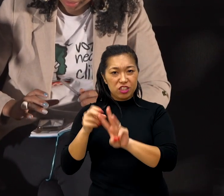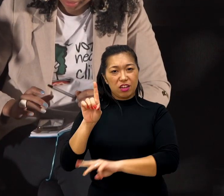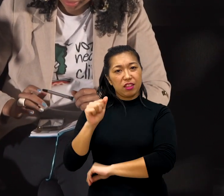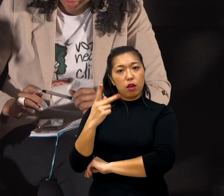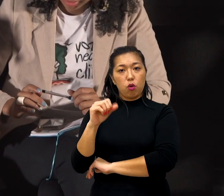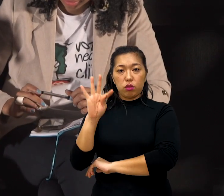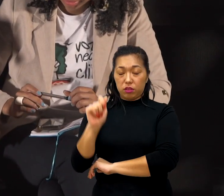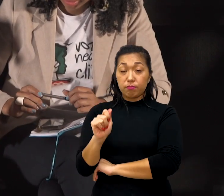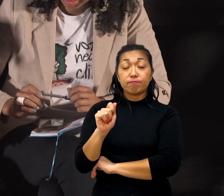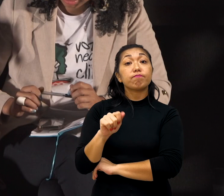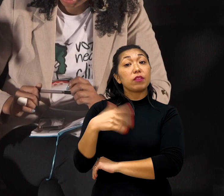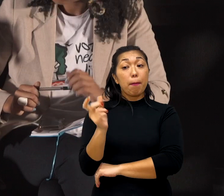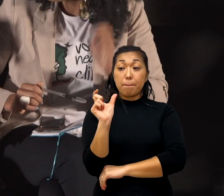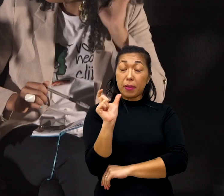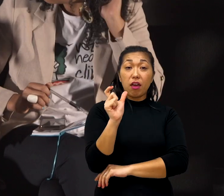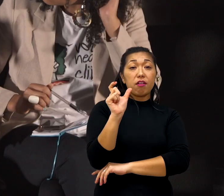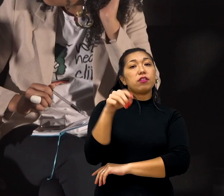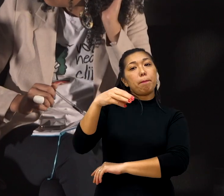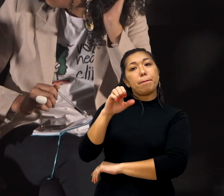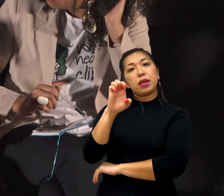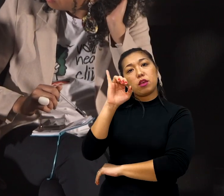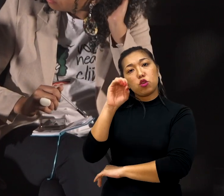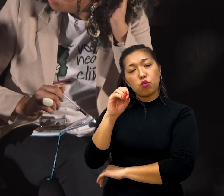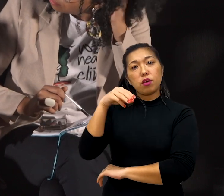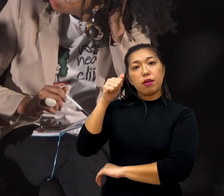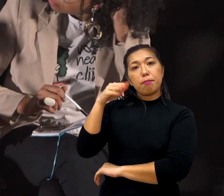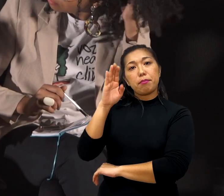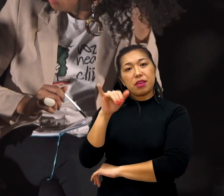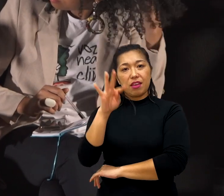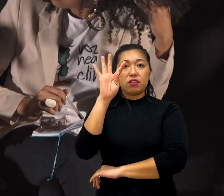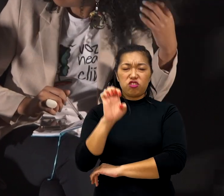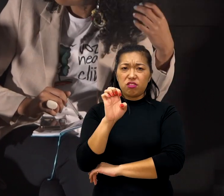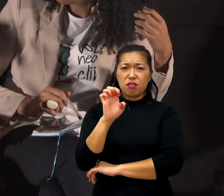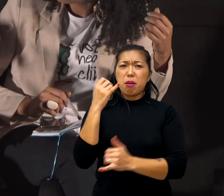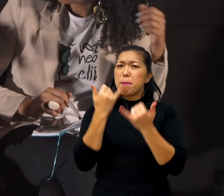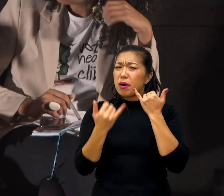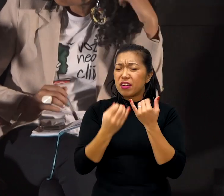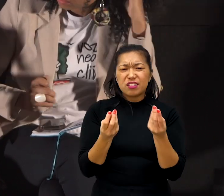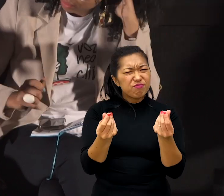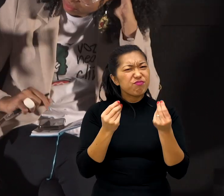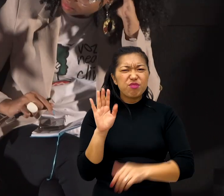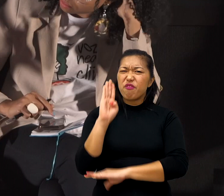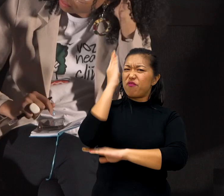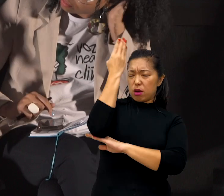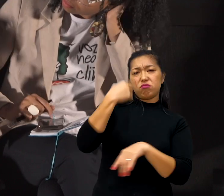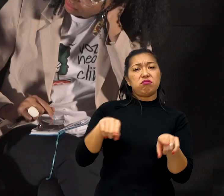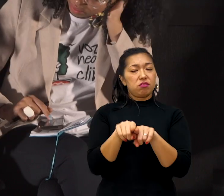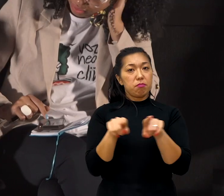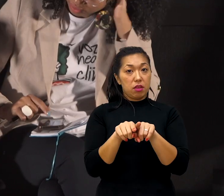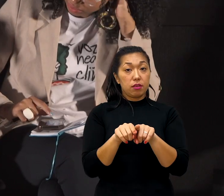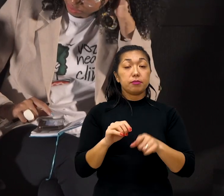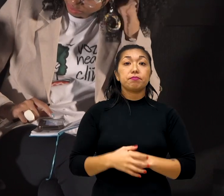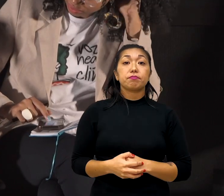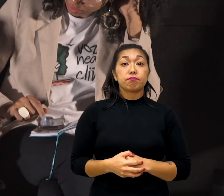A palavra meio ambiente já é uma palavra antidemocrática, falsa. Em outras palavras do que o